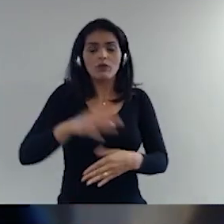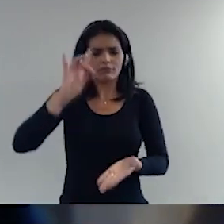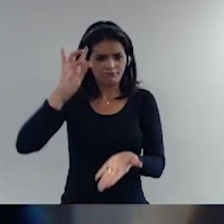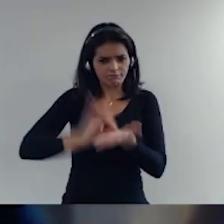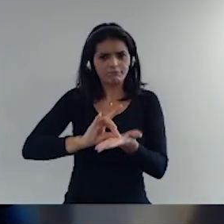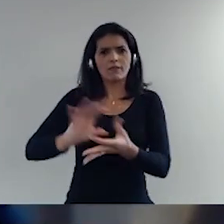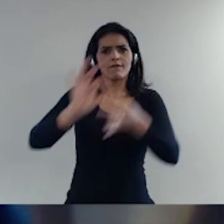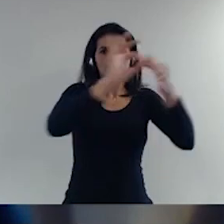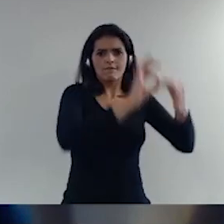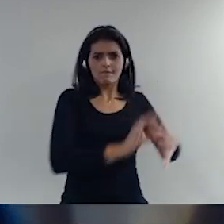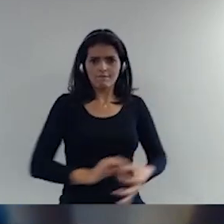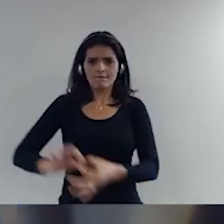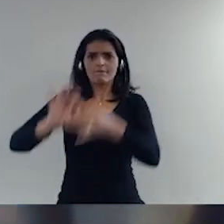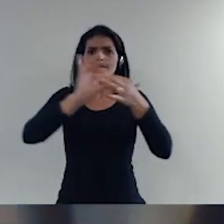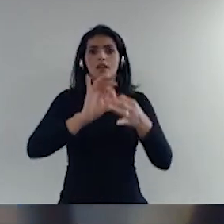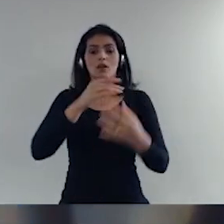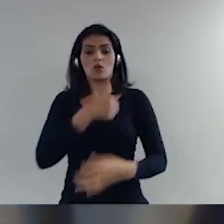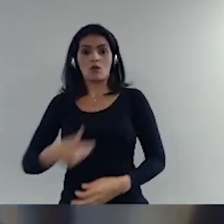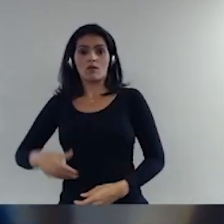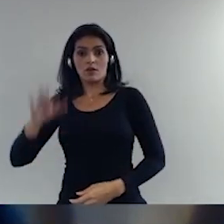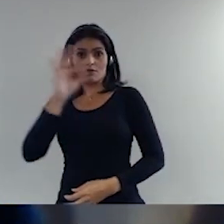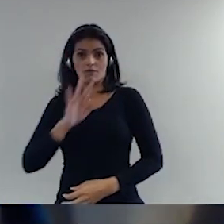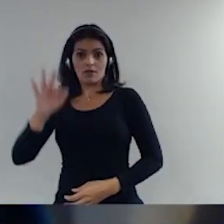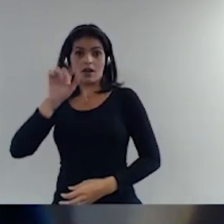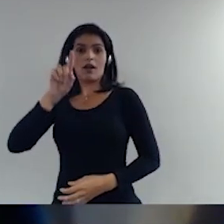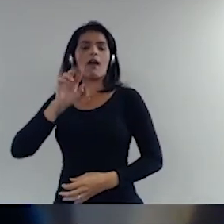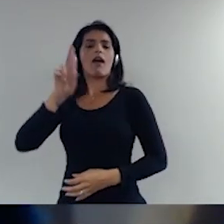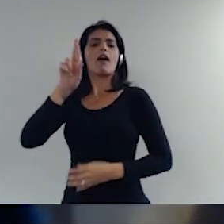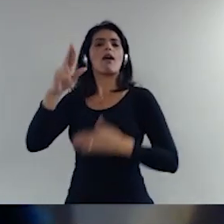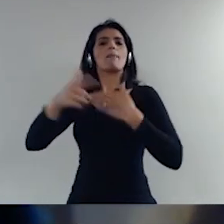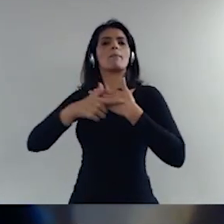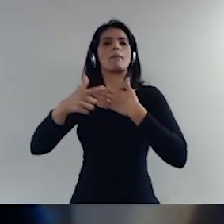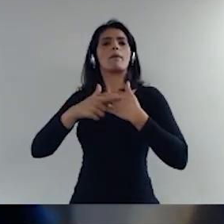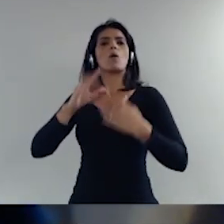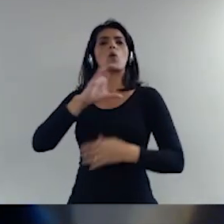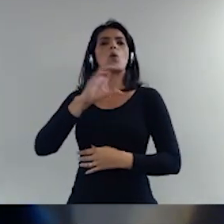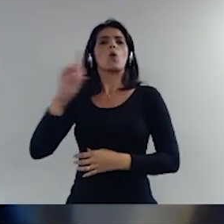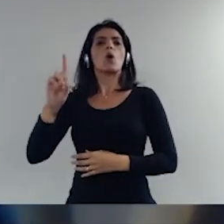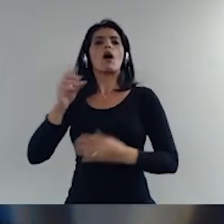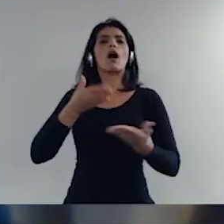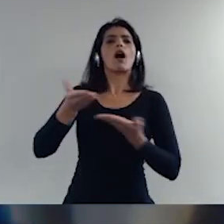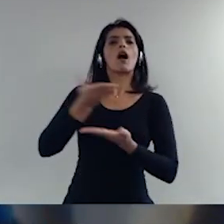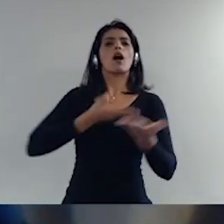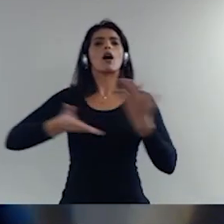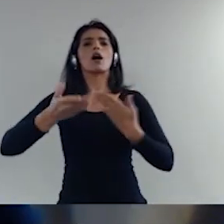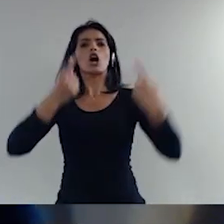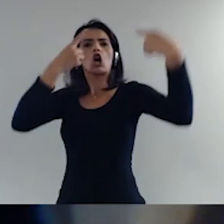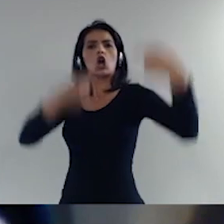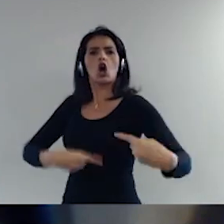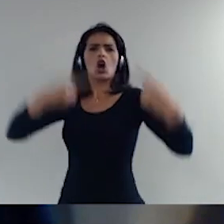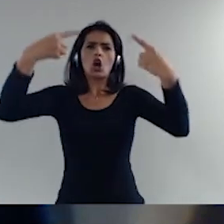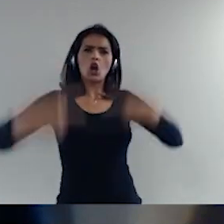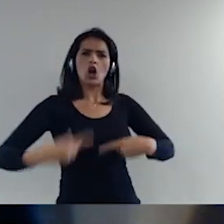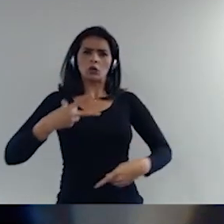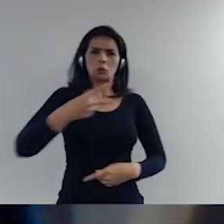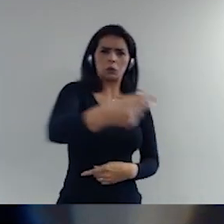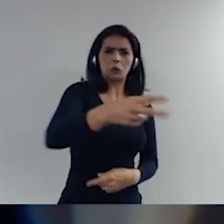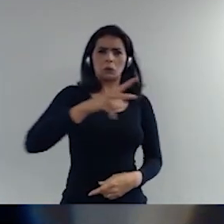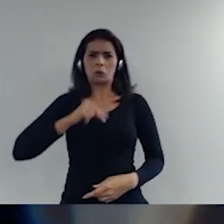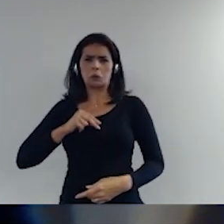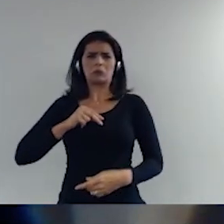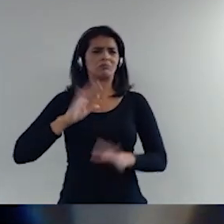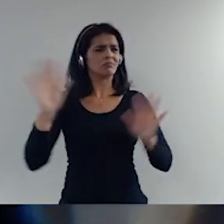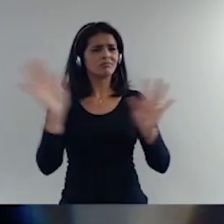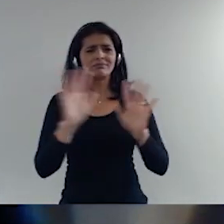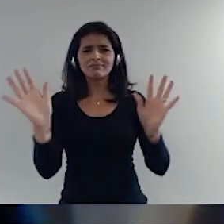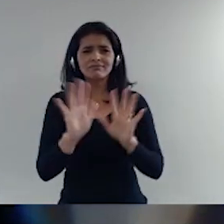União exerça um papel de coordenação, de articulação, e não de competição, de concorrência com os